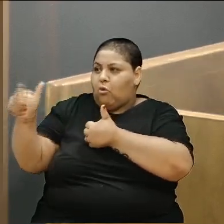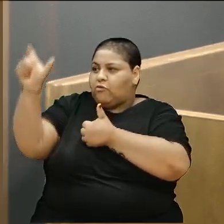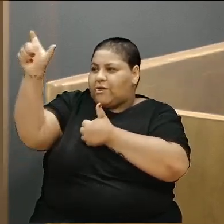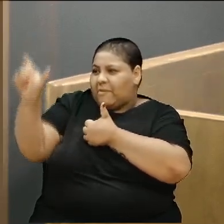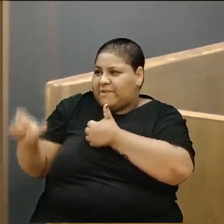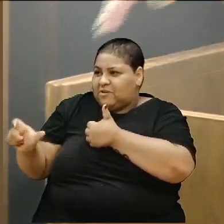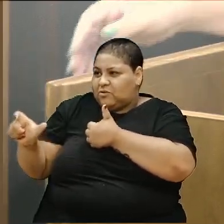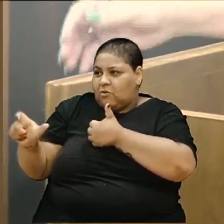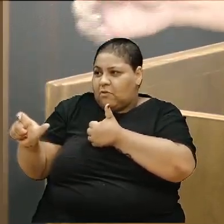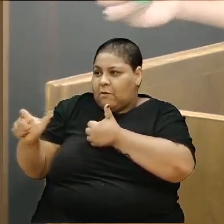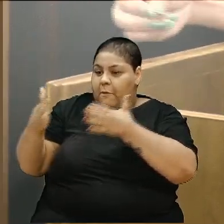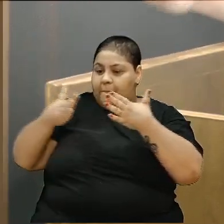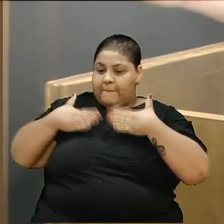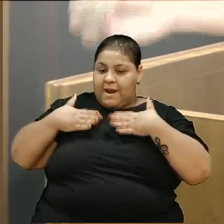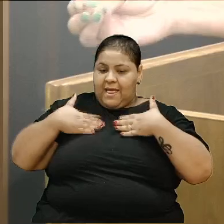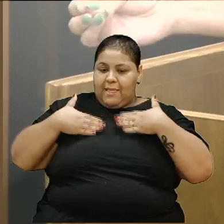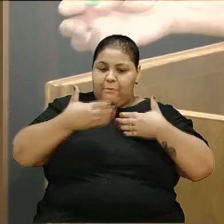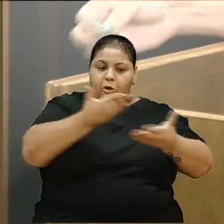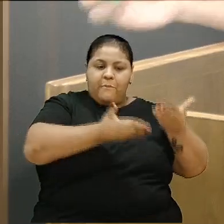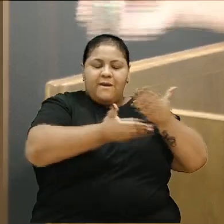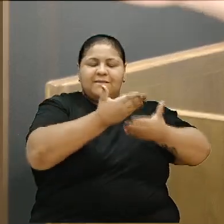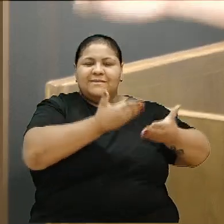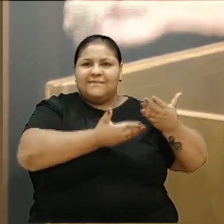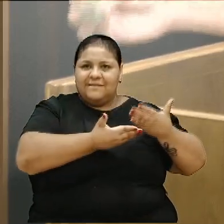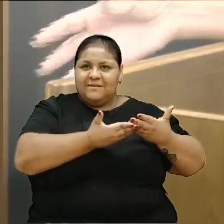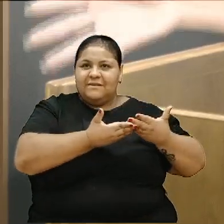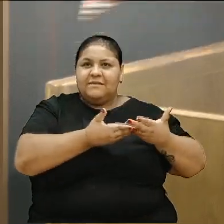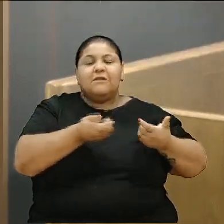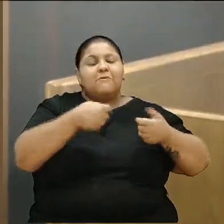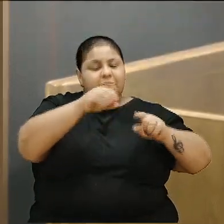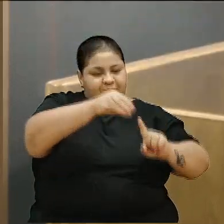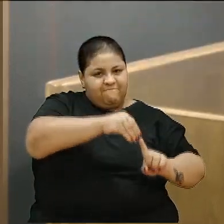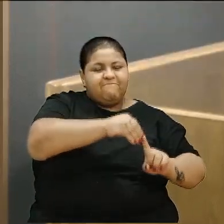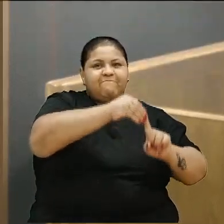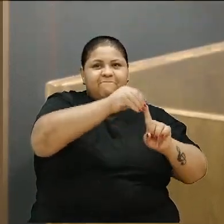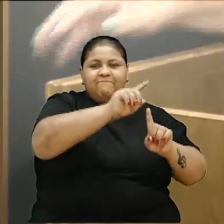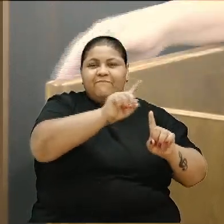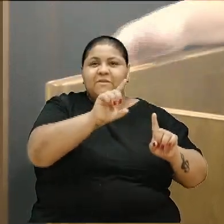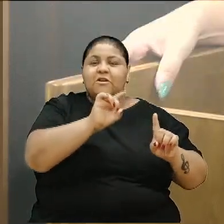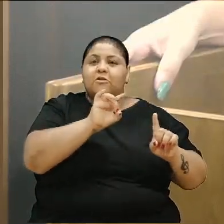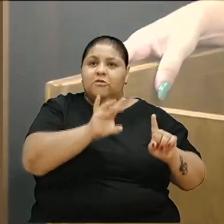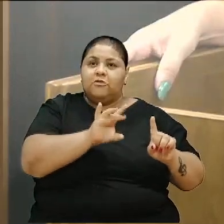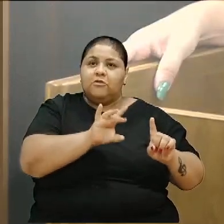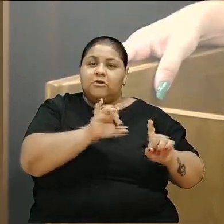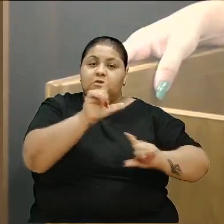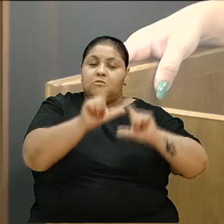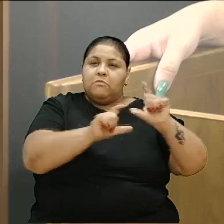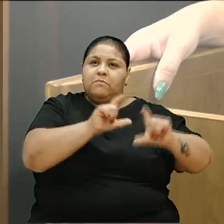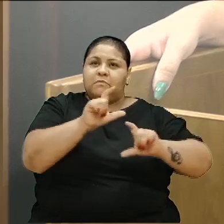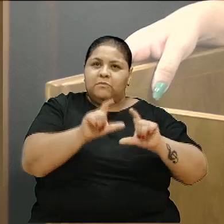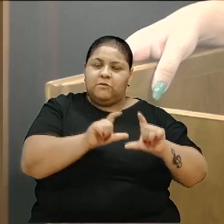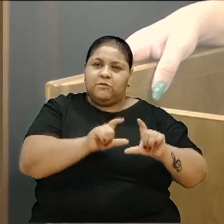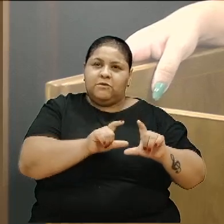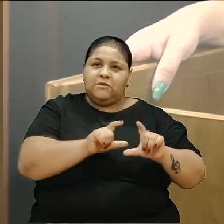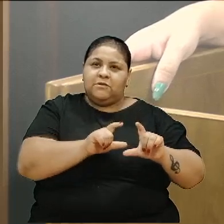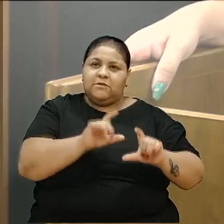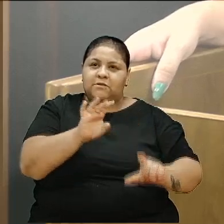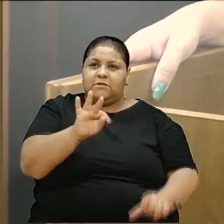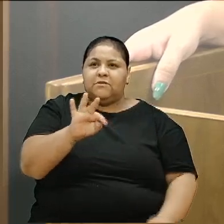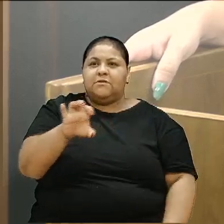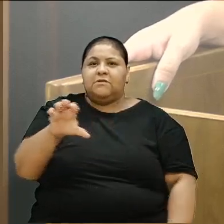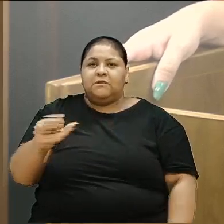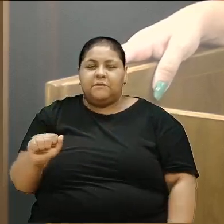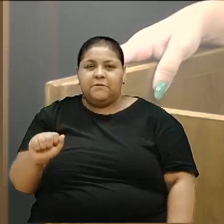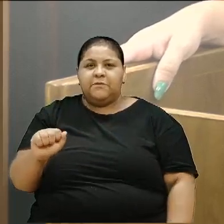em qualquer outra área, né? Então, a gente precisa dar prioridade não só para as pessoas com o TEA,